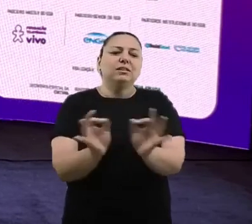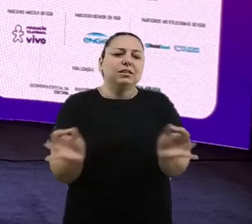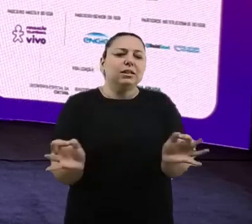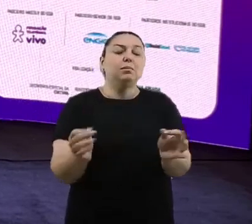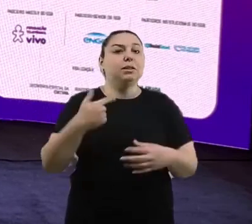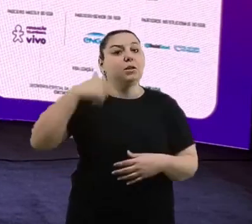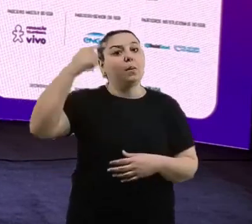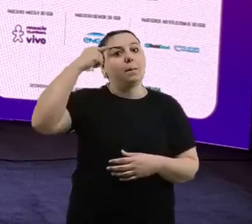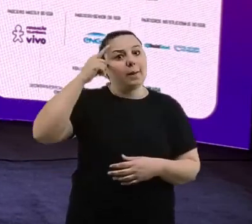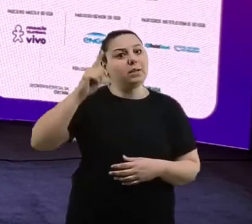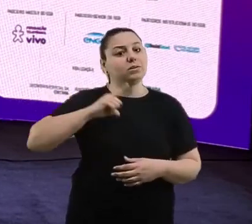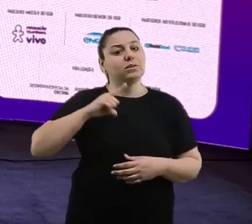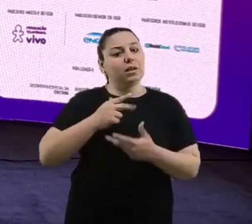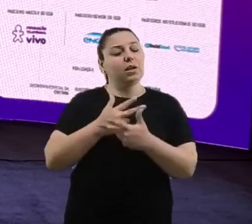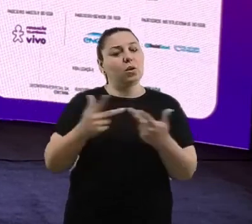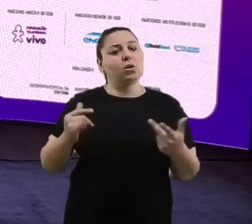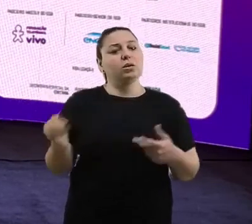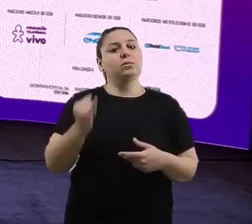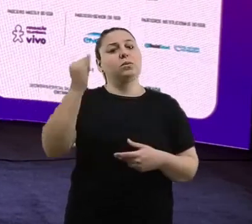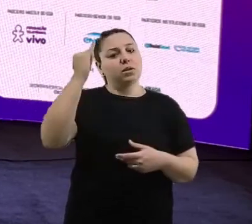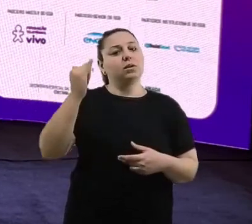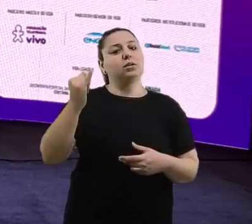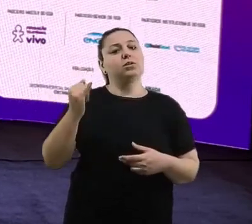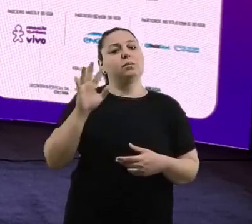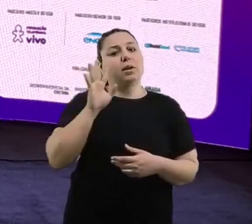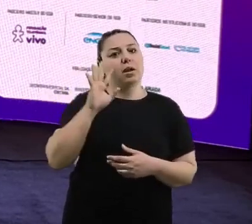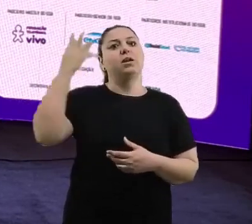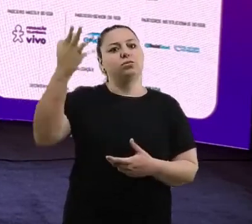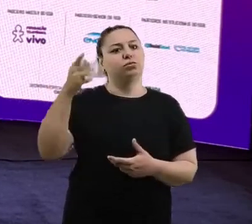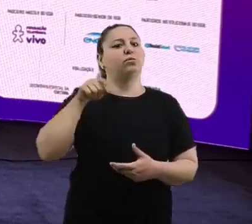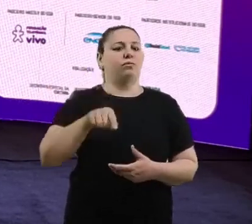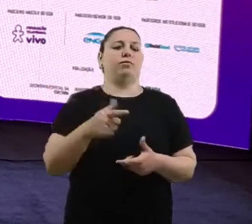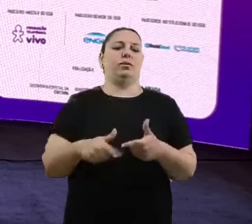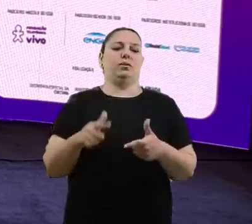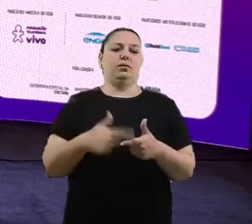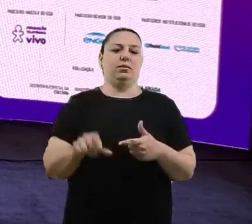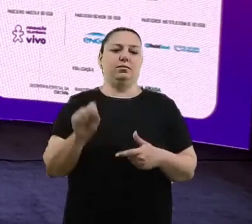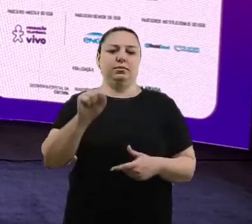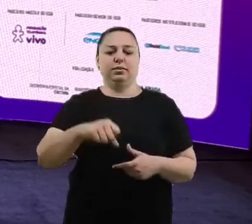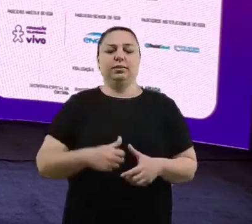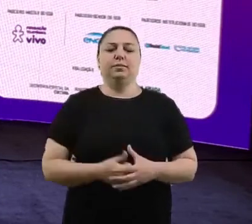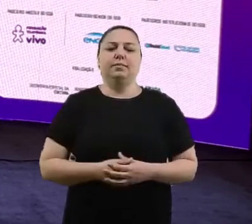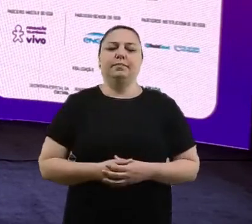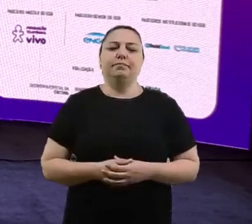a gente tem que falar das soluções. Nós temos aqui uma outra pergunta.